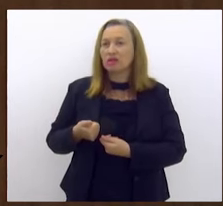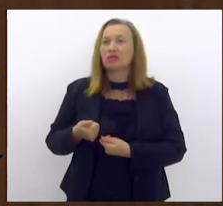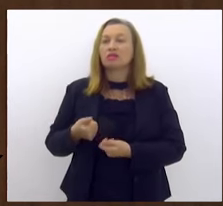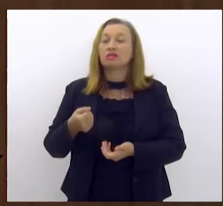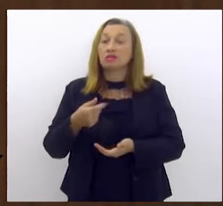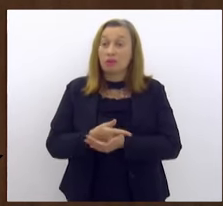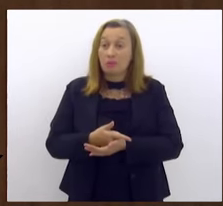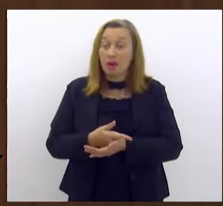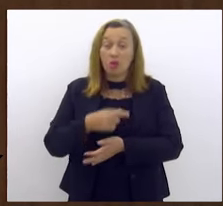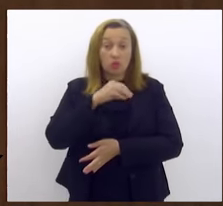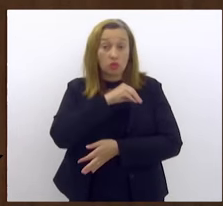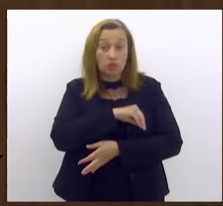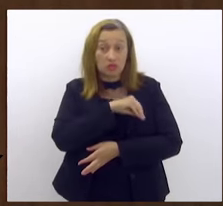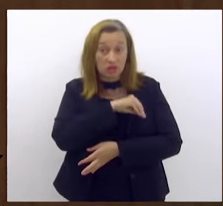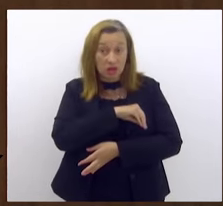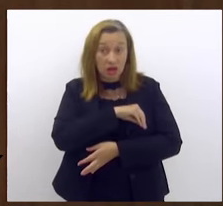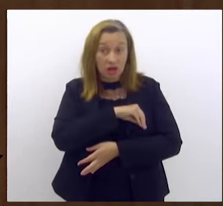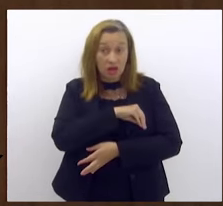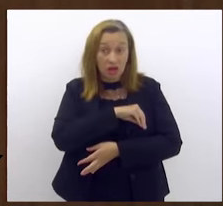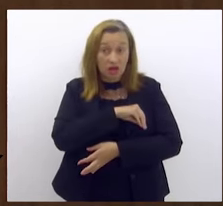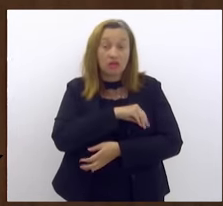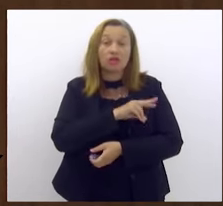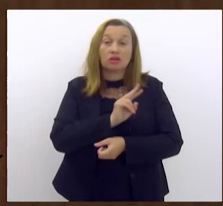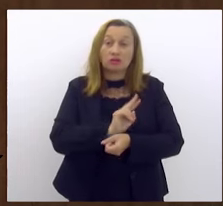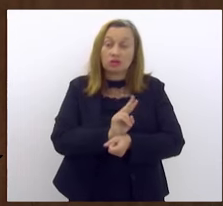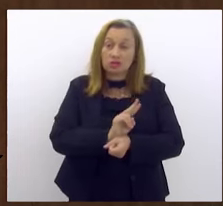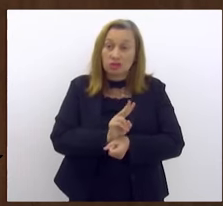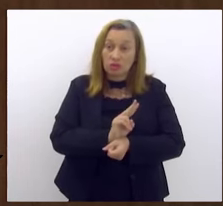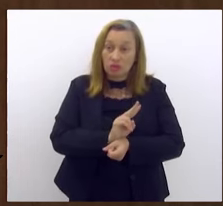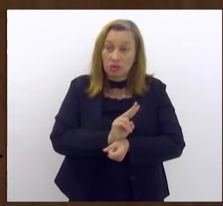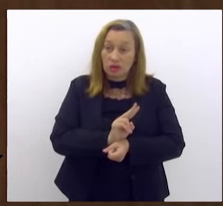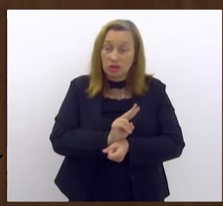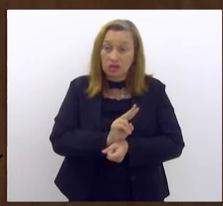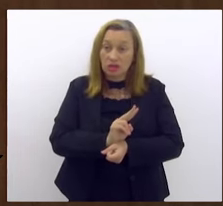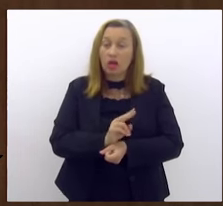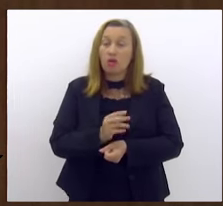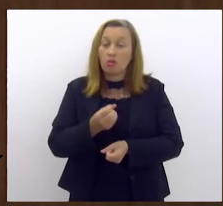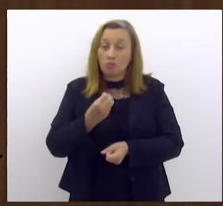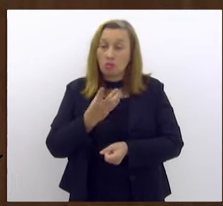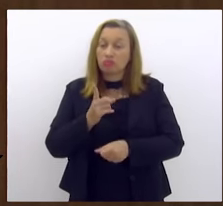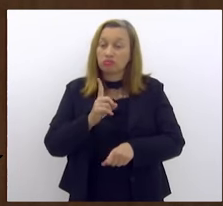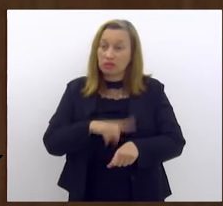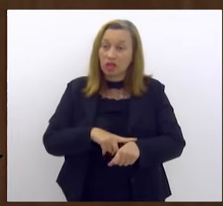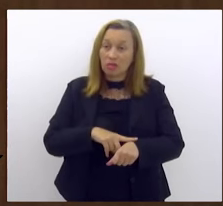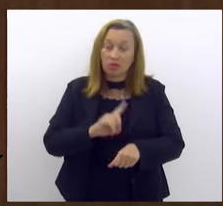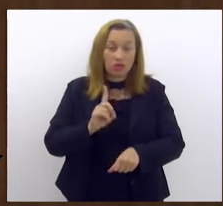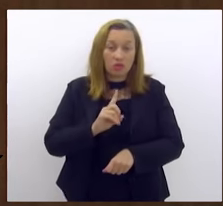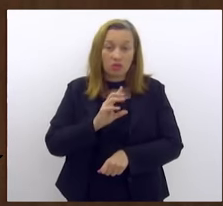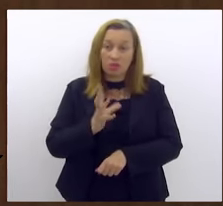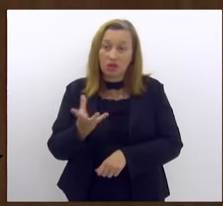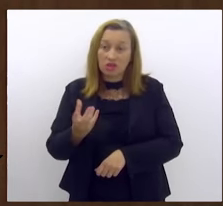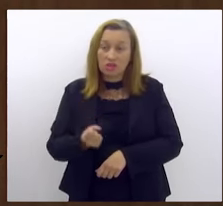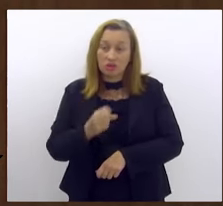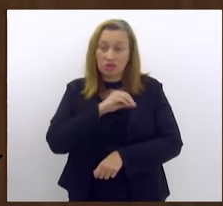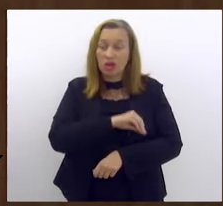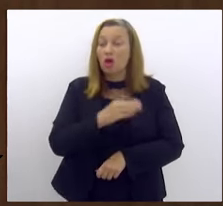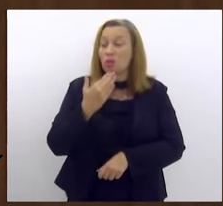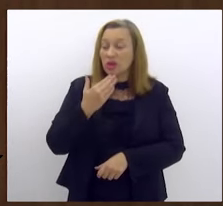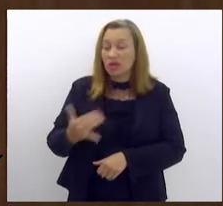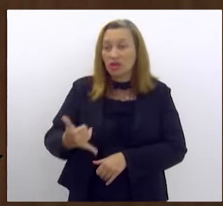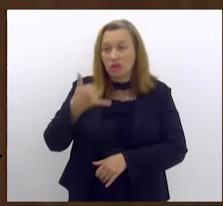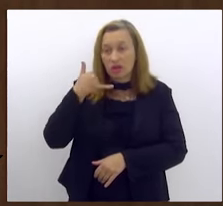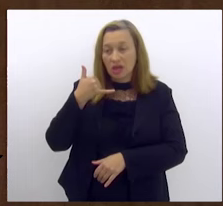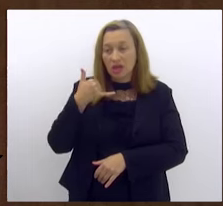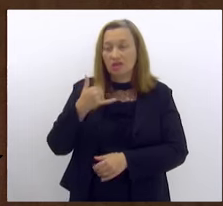o salário desses agentes que já estão há algum tempo sem receber. Eu logo cedo liguei para ele pedindo para que